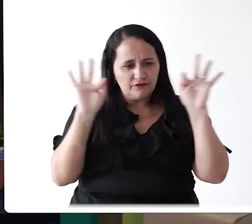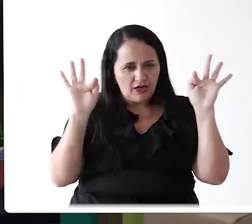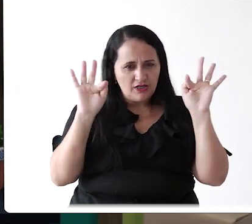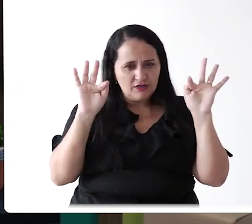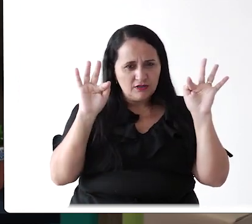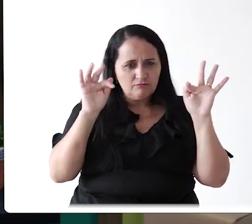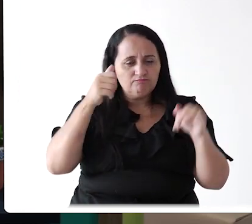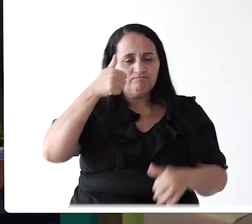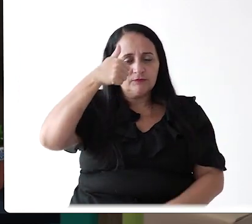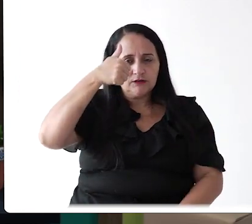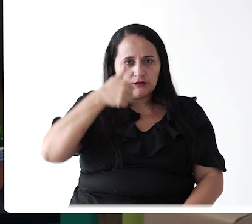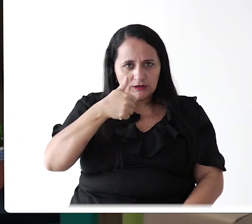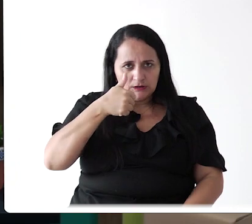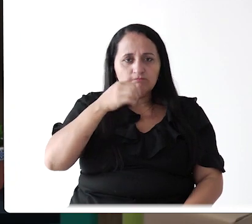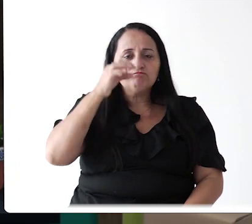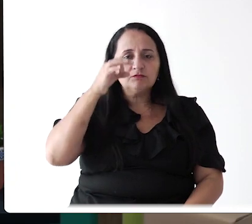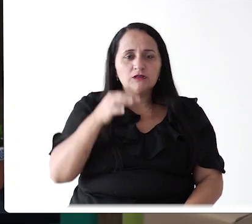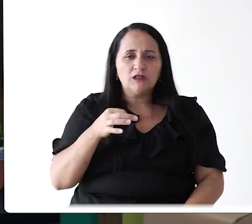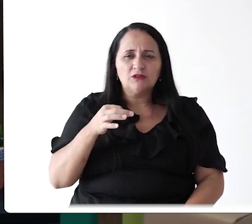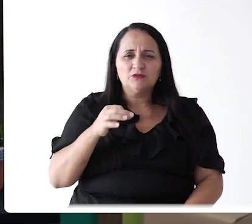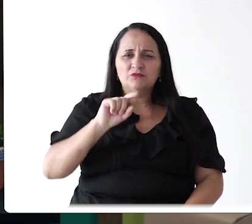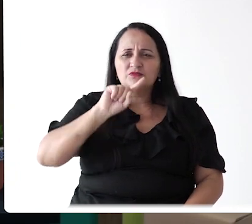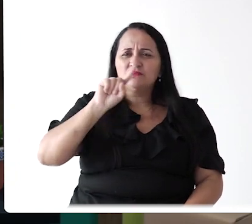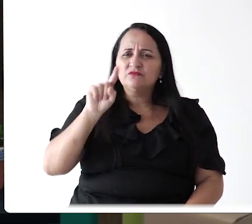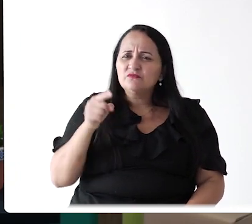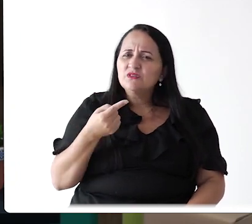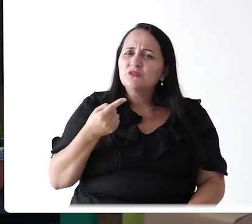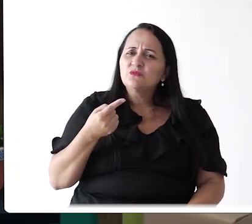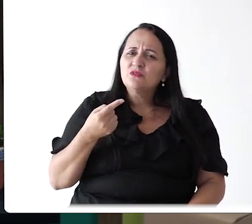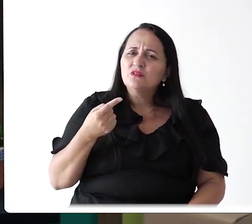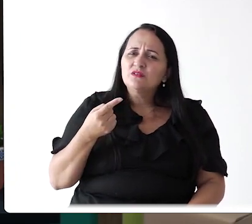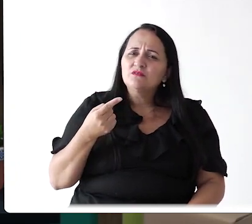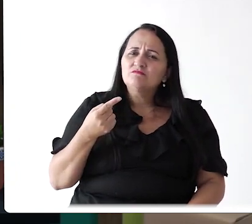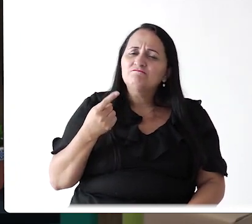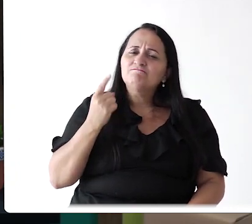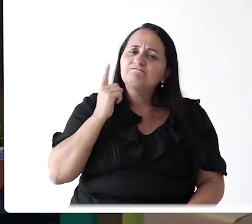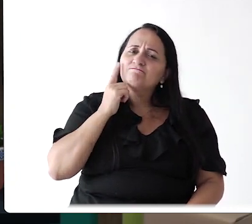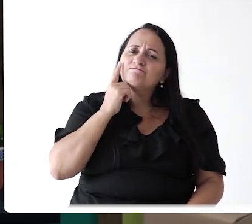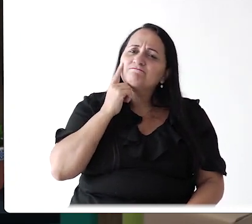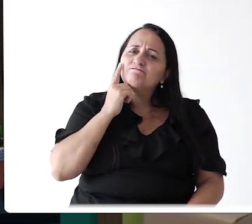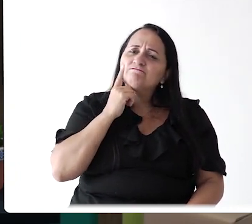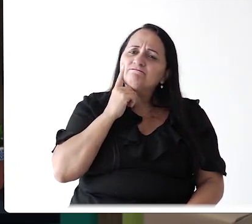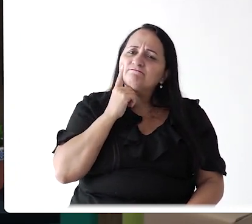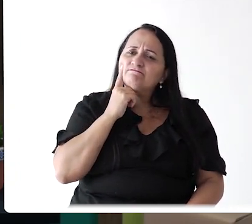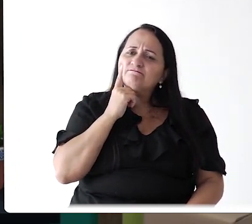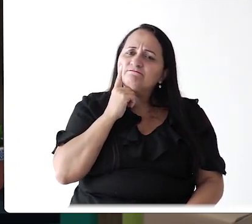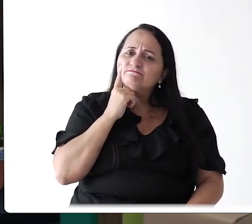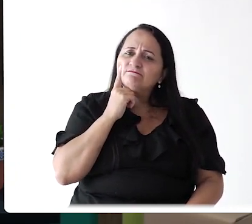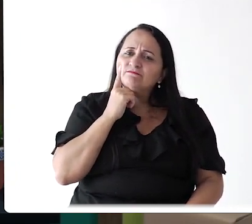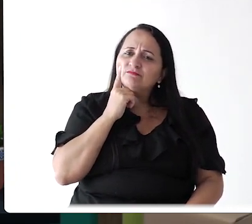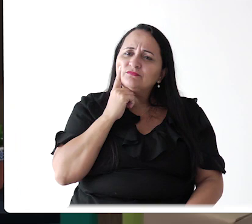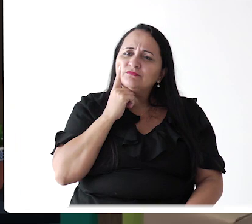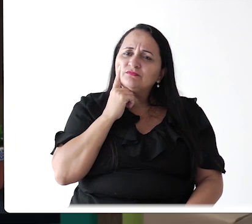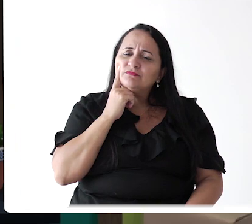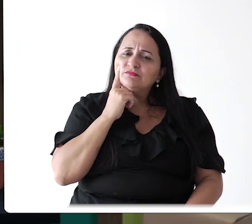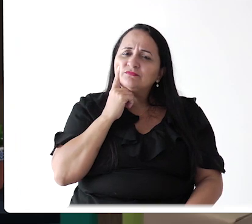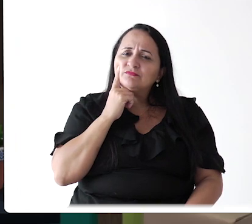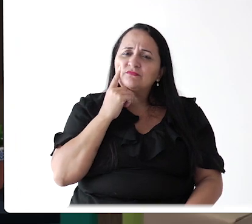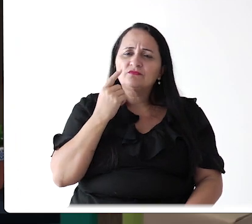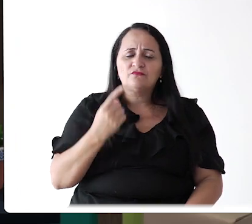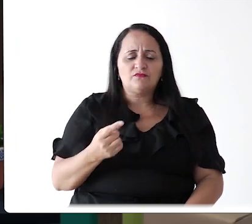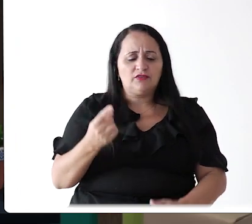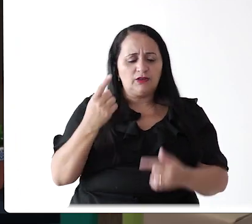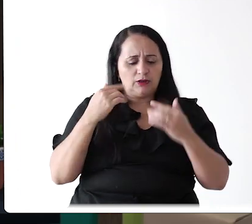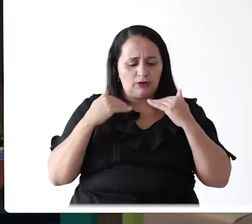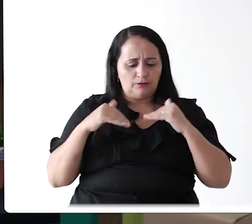que vem depois do IAPI é uma vírgula. Vem com uma negativa. Eu não